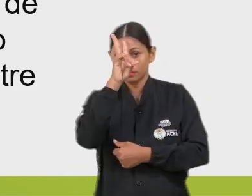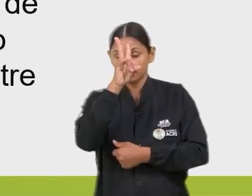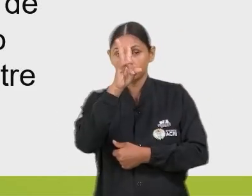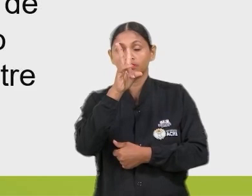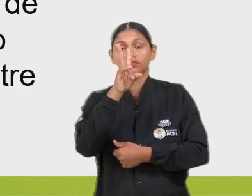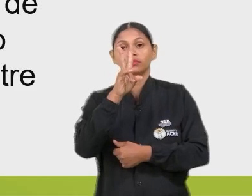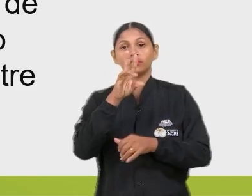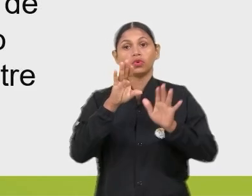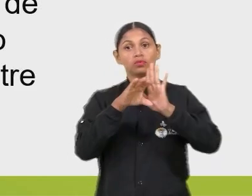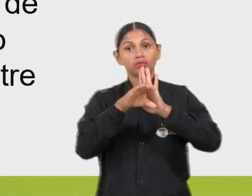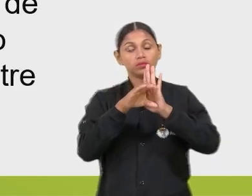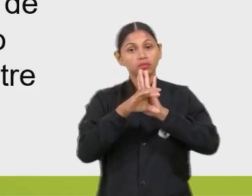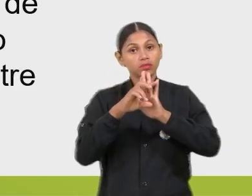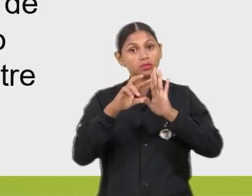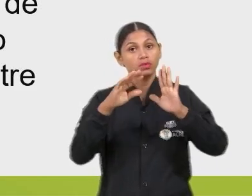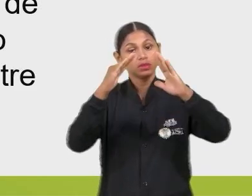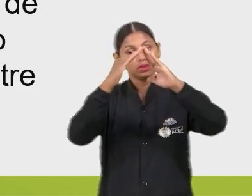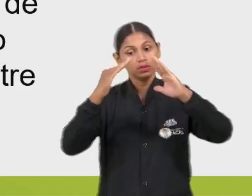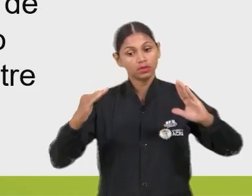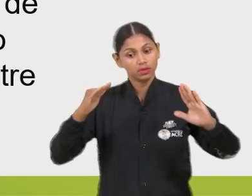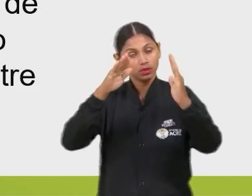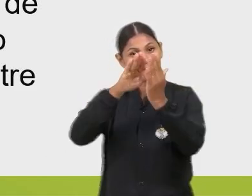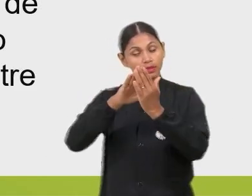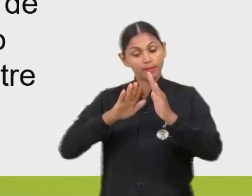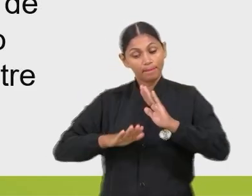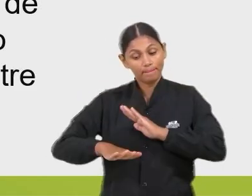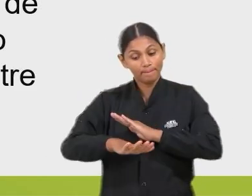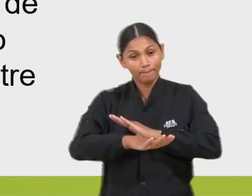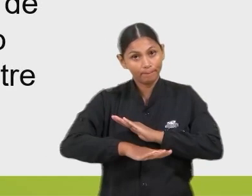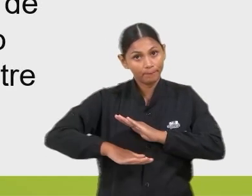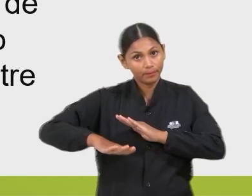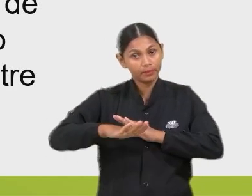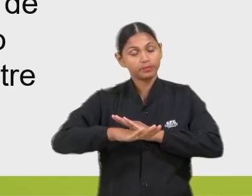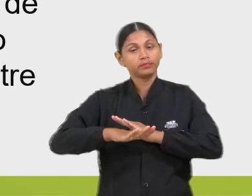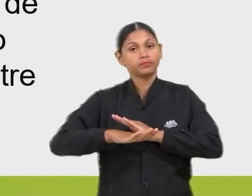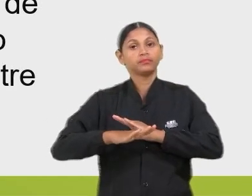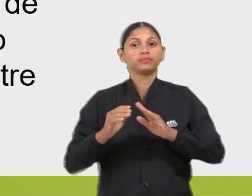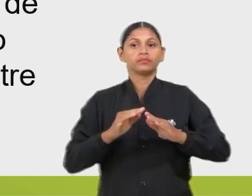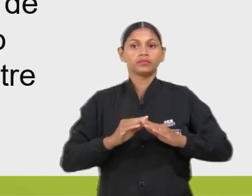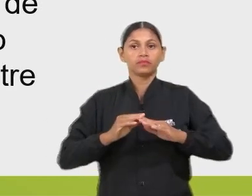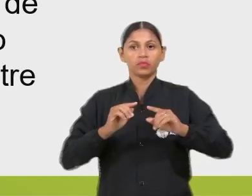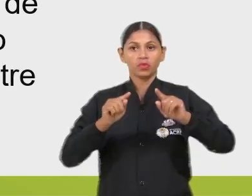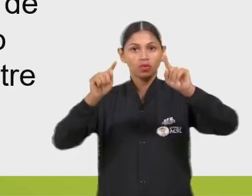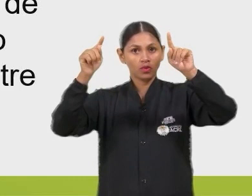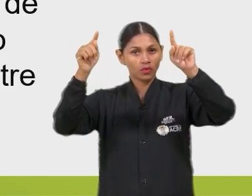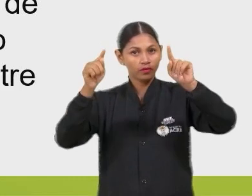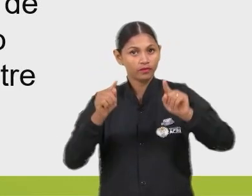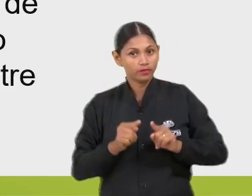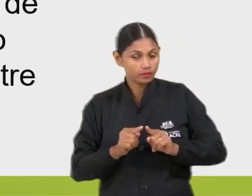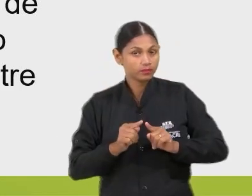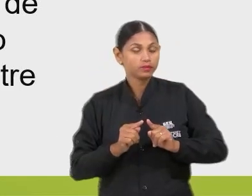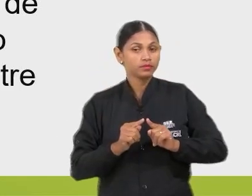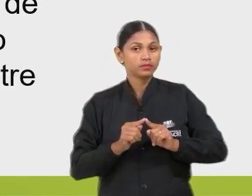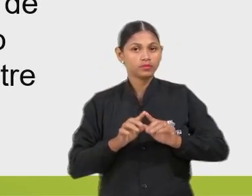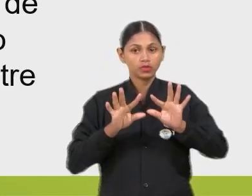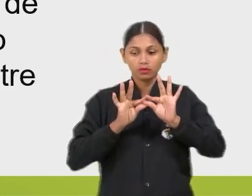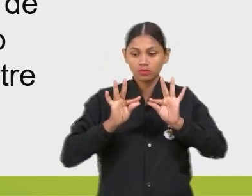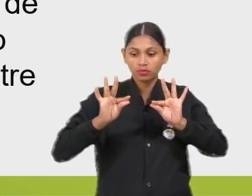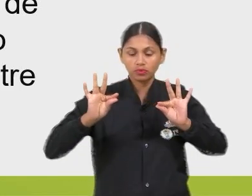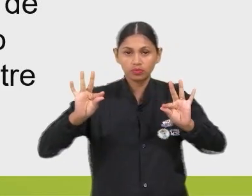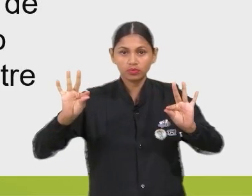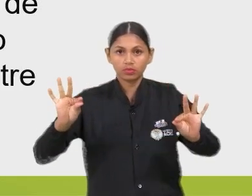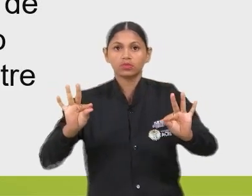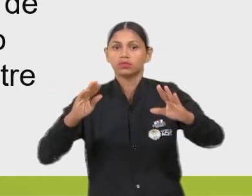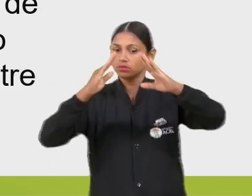defino a ideia da pirâmide através da sua base. Já o vértice corresponde a um ponto mais distante da base da pirâmide e une todas as